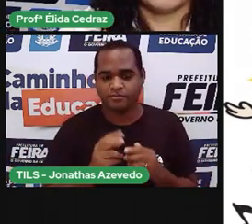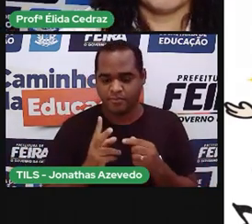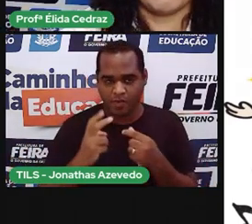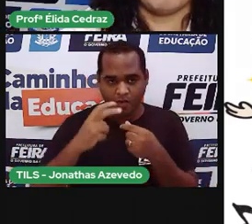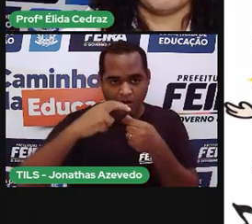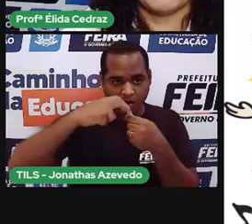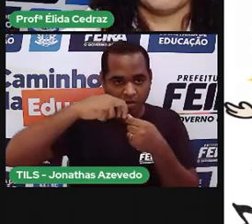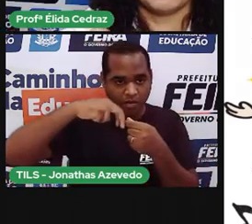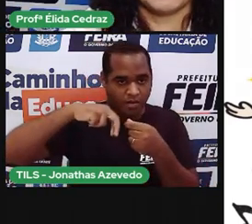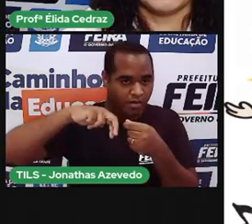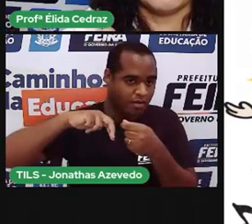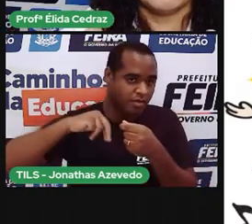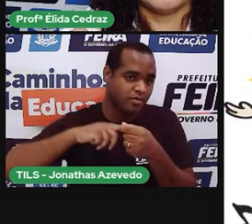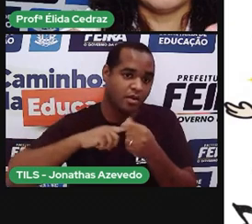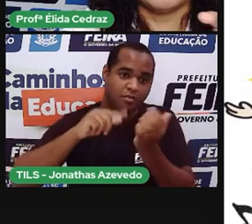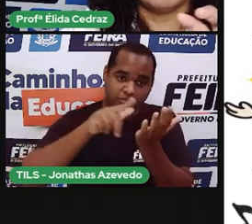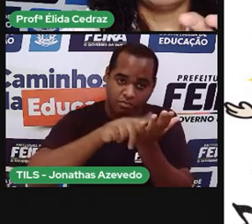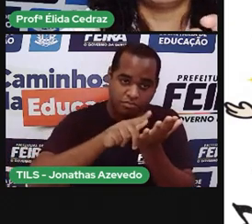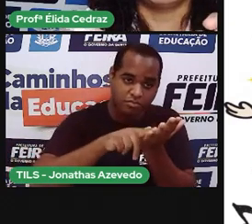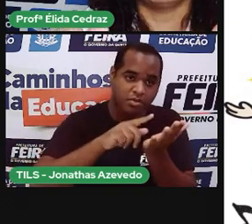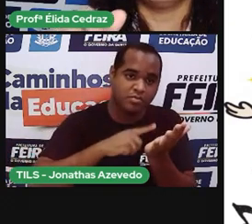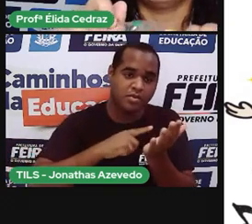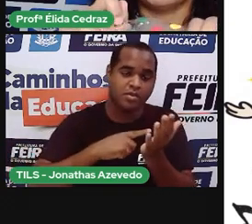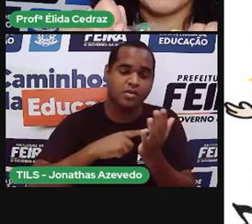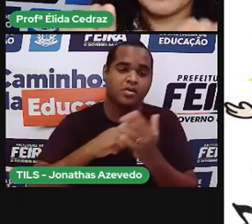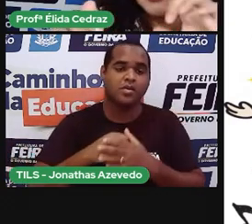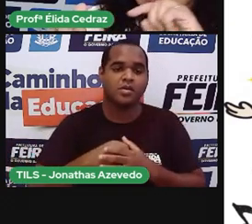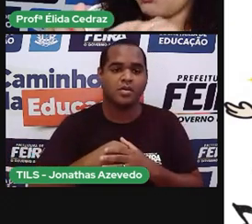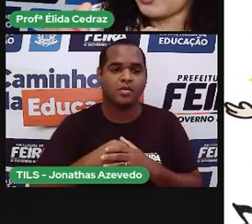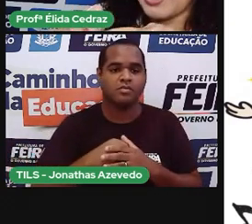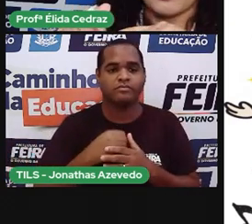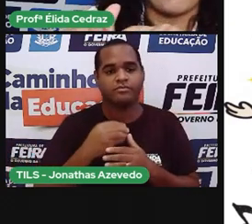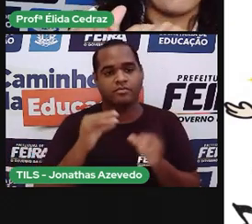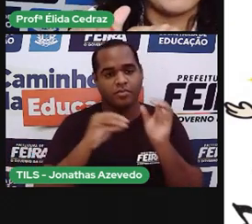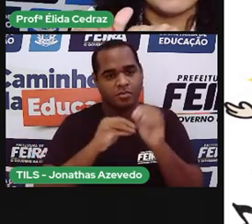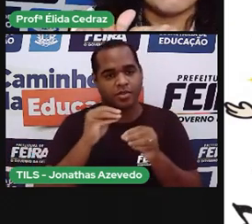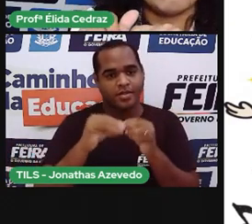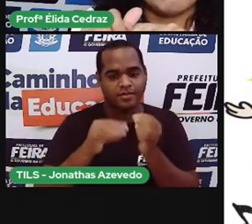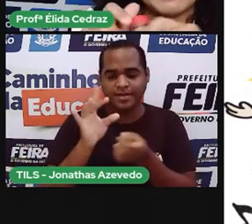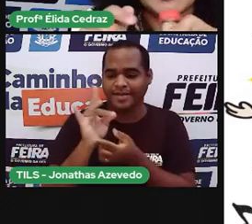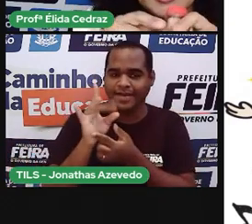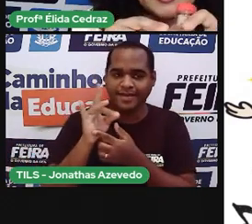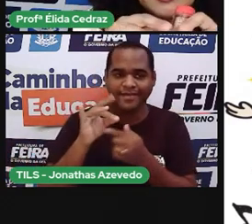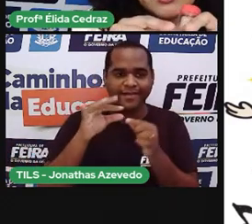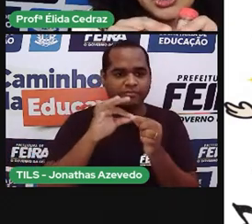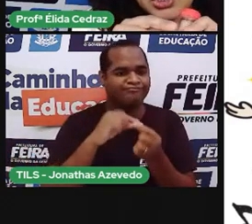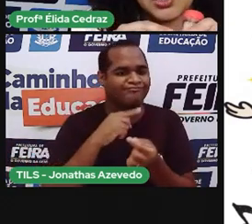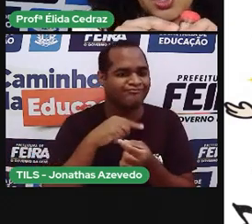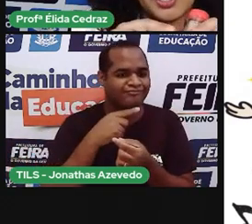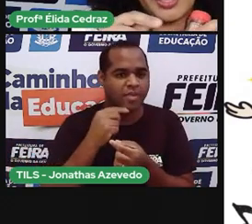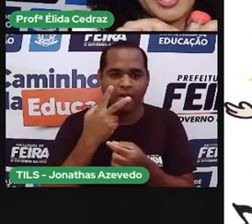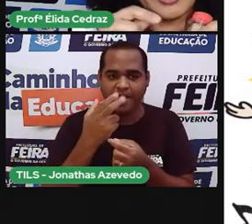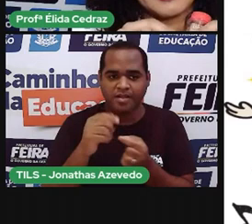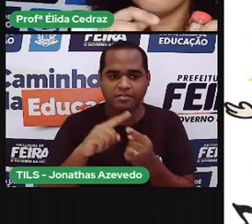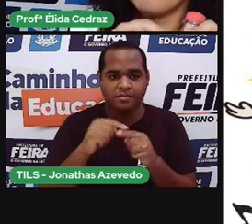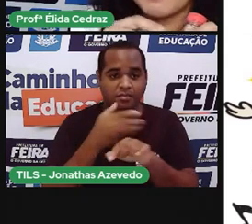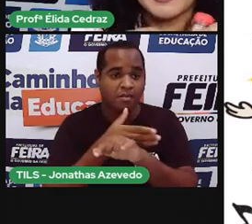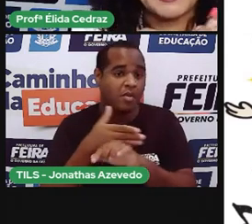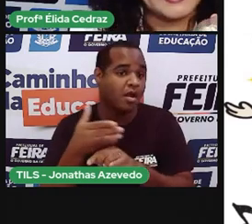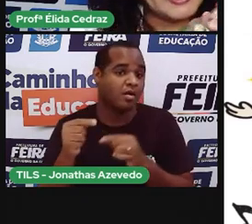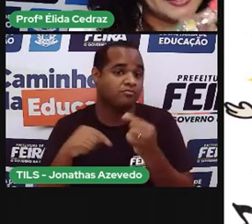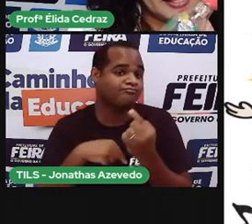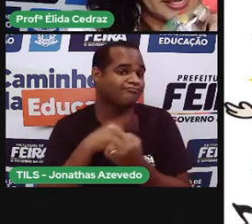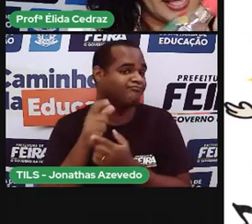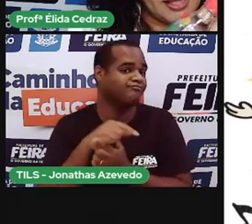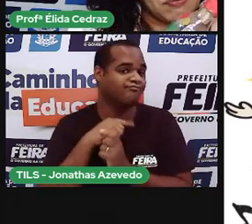seus coloridos um papel que eu tinha livro dei com durex porque a cola branca descola ela